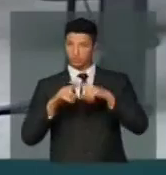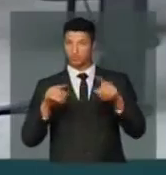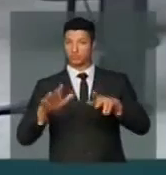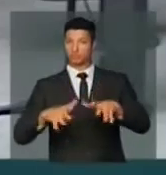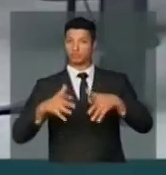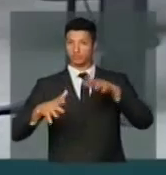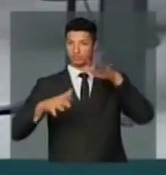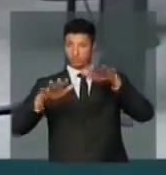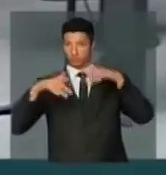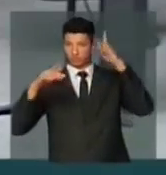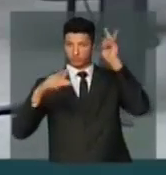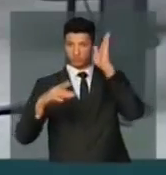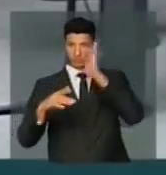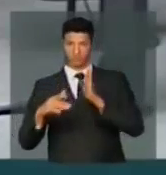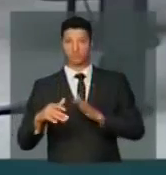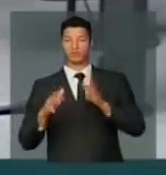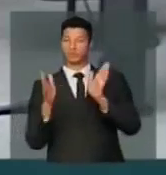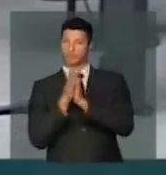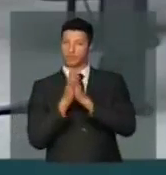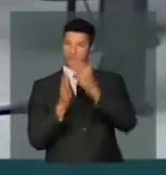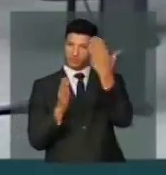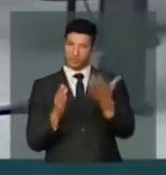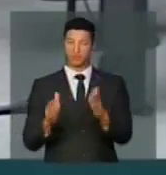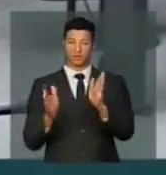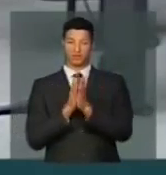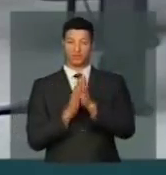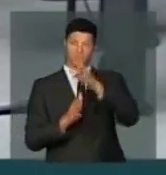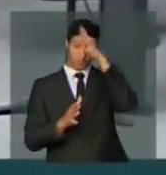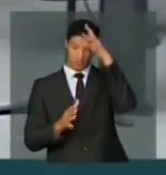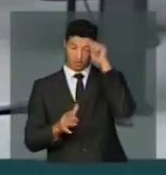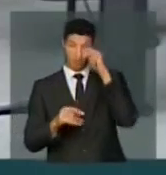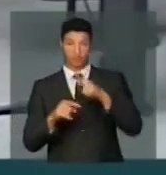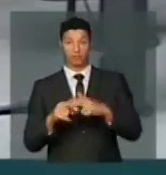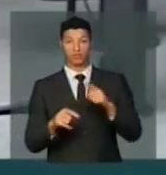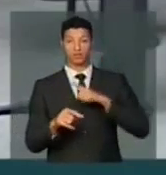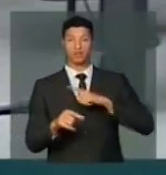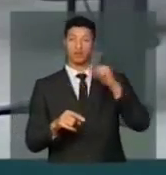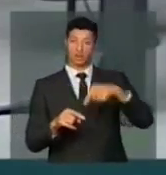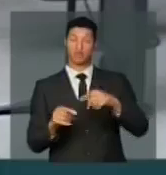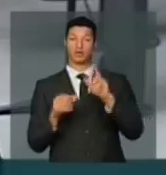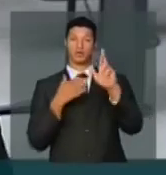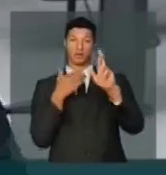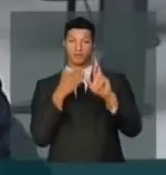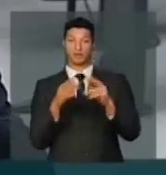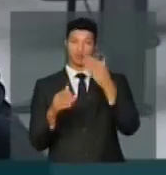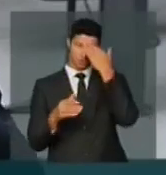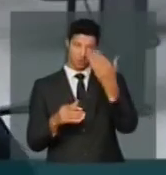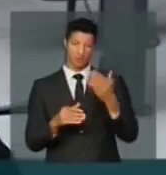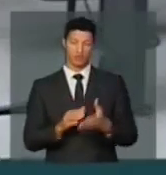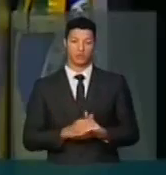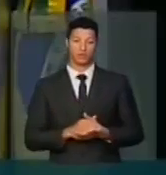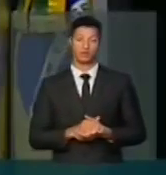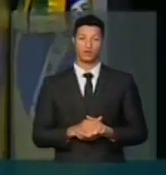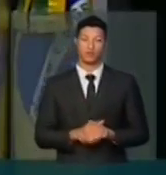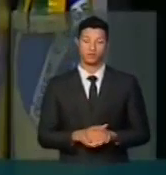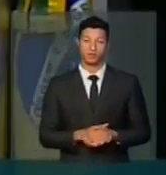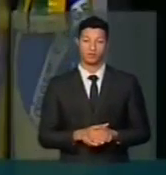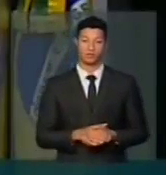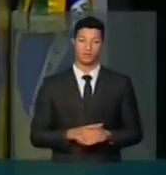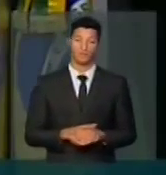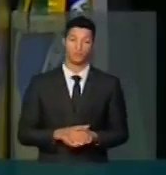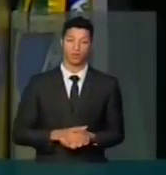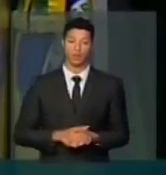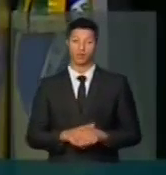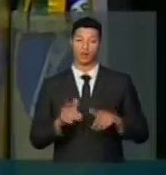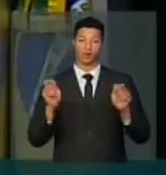Parlamento Brasileiro. Parabéns a Vossa Excelência, parabéns ao Amazonas por tê-lo aqui como representante. Muito obrigado. Muito obrigado, deputado Bruno Covas, que com